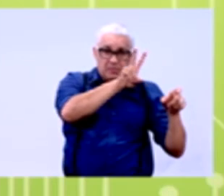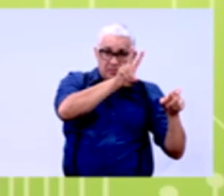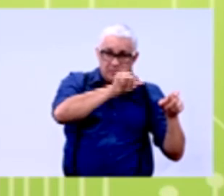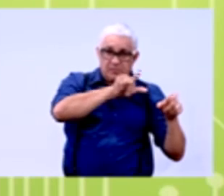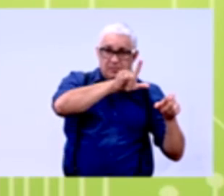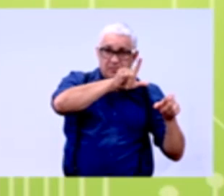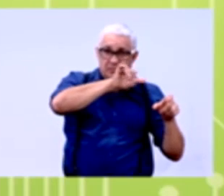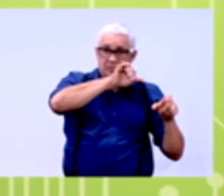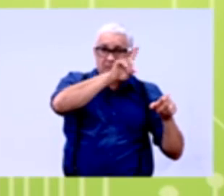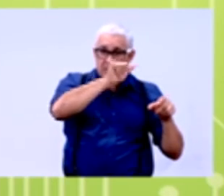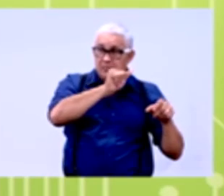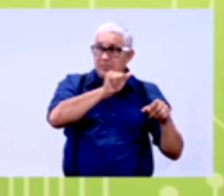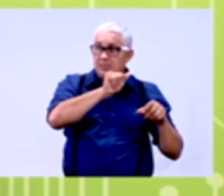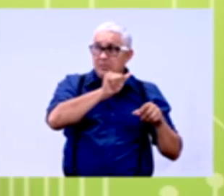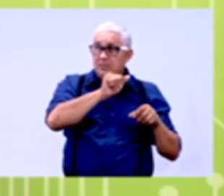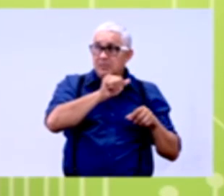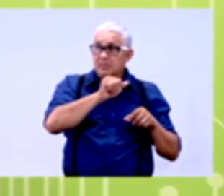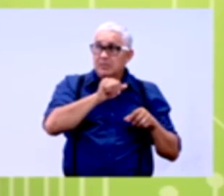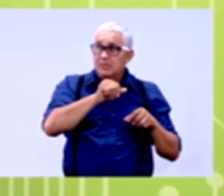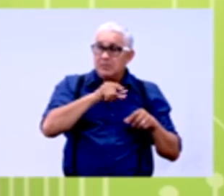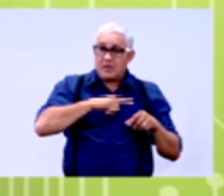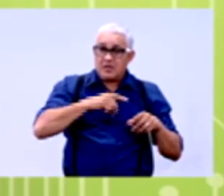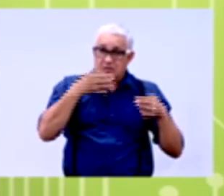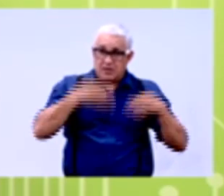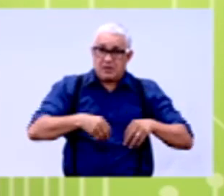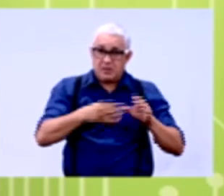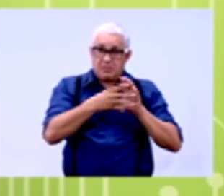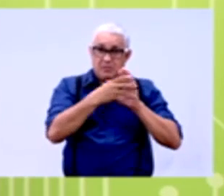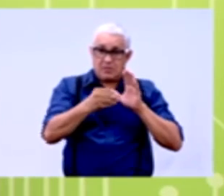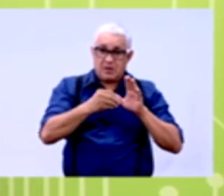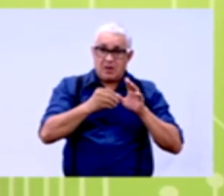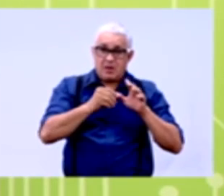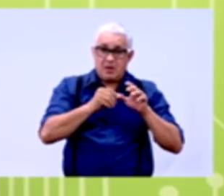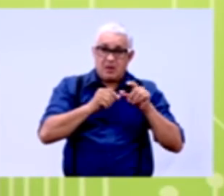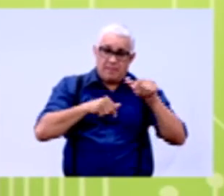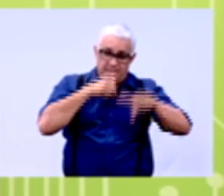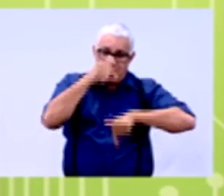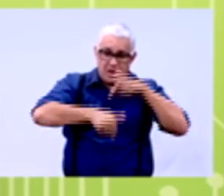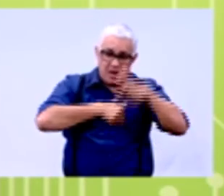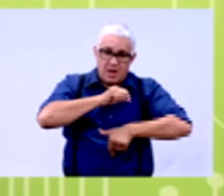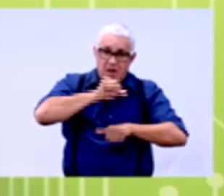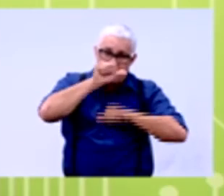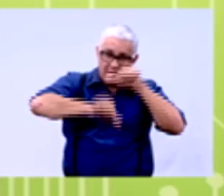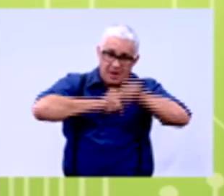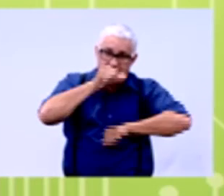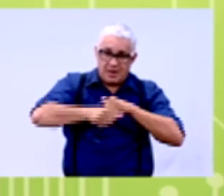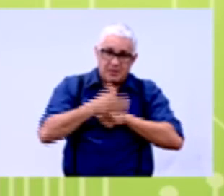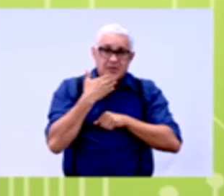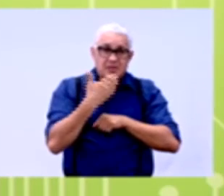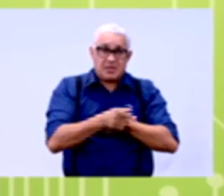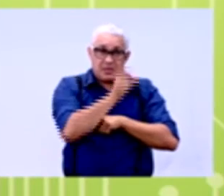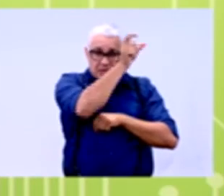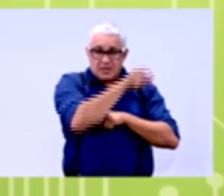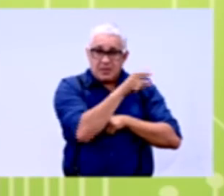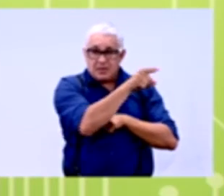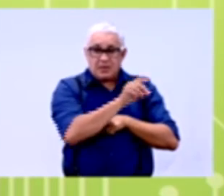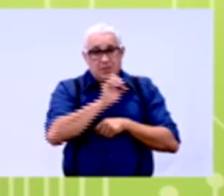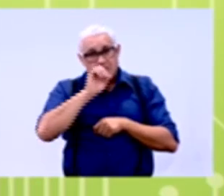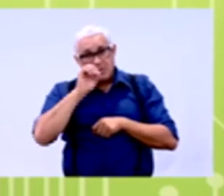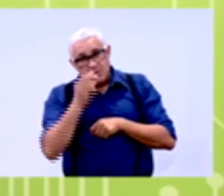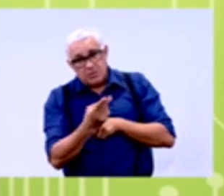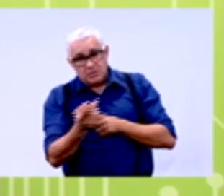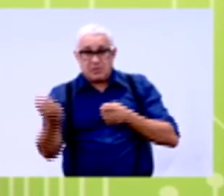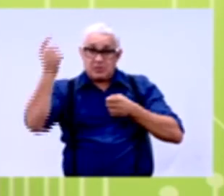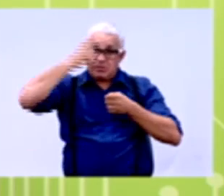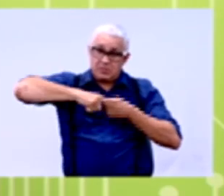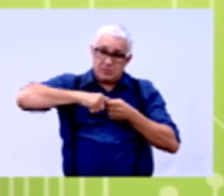uma solicitação válida, então o modelo executa a alteração solicitada pelo usuário ou o